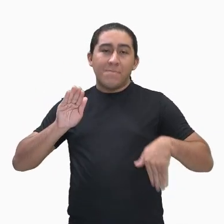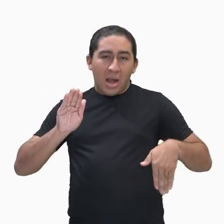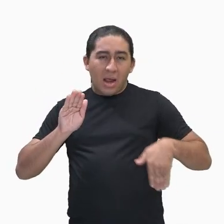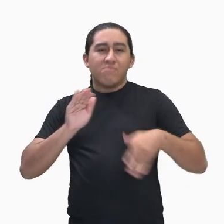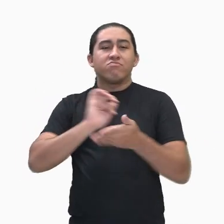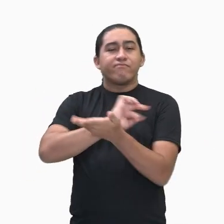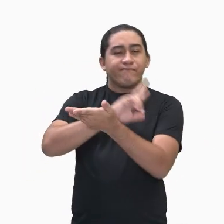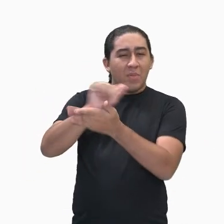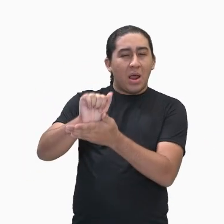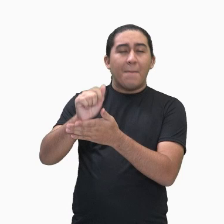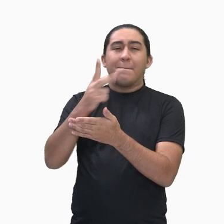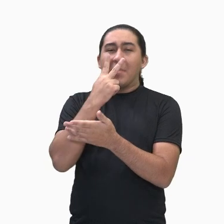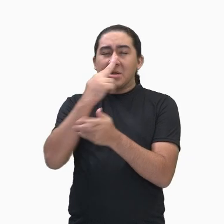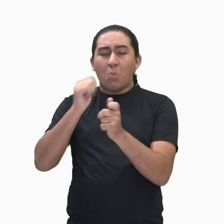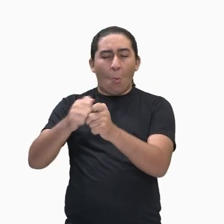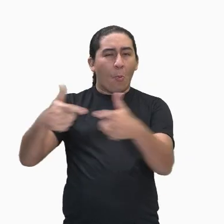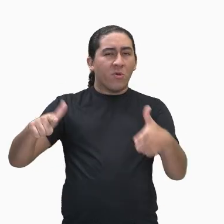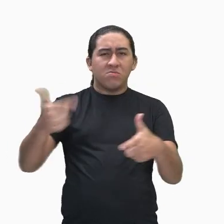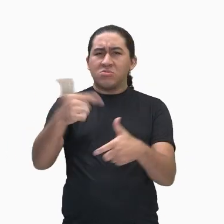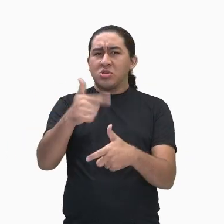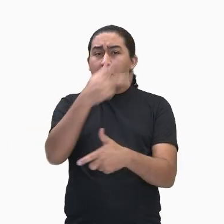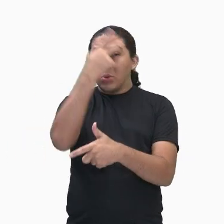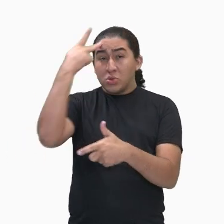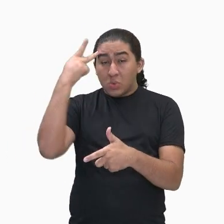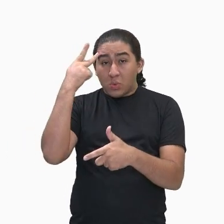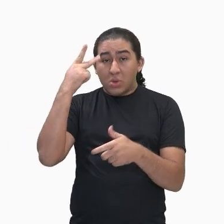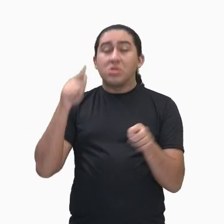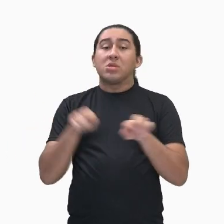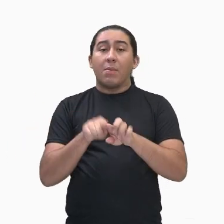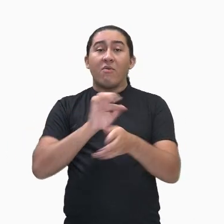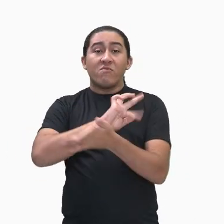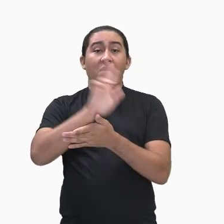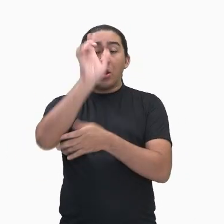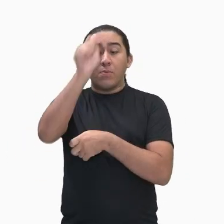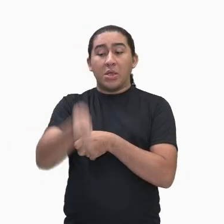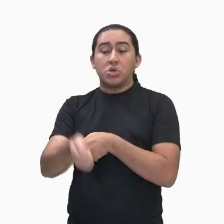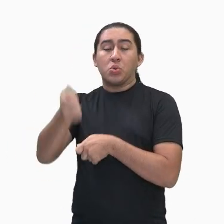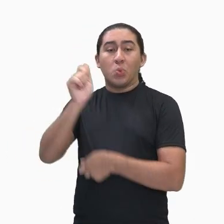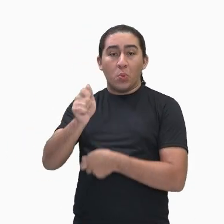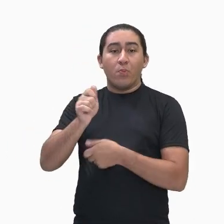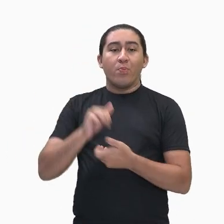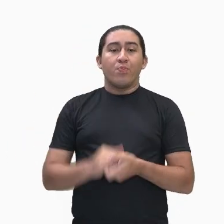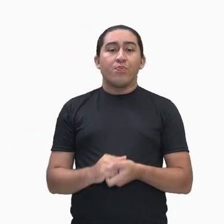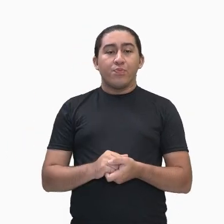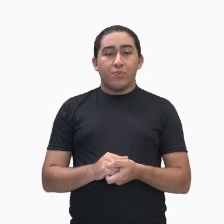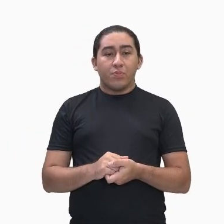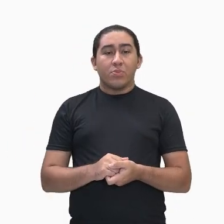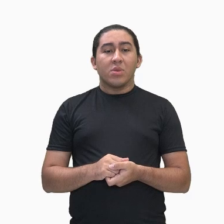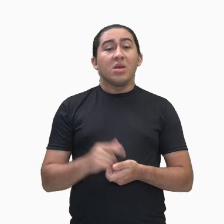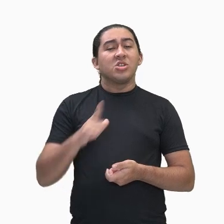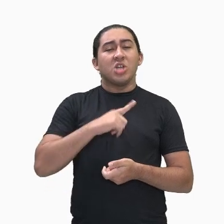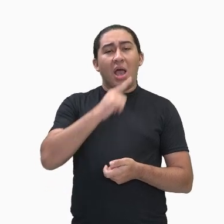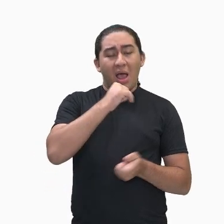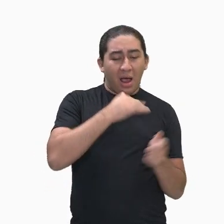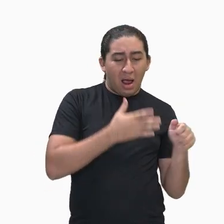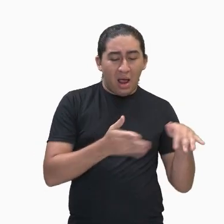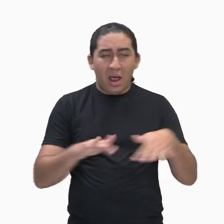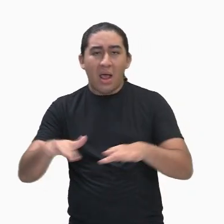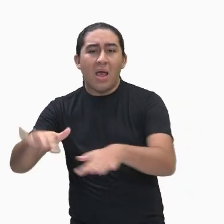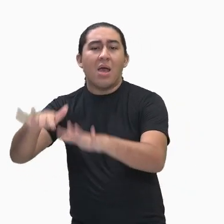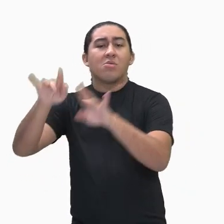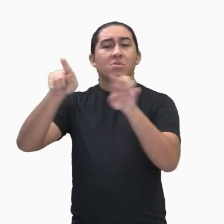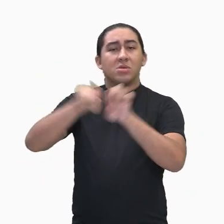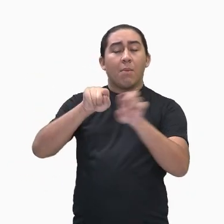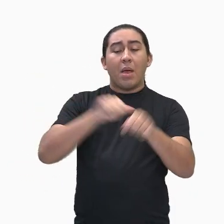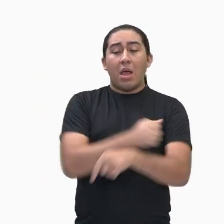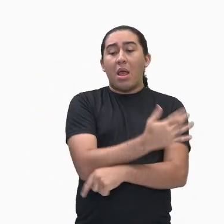quase deserta, num povoado de pescadores. Tinha mar na porta, árvores no